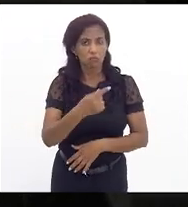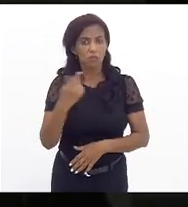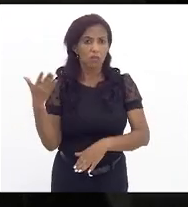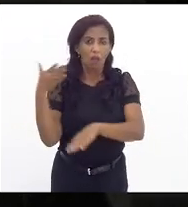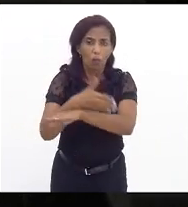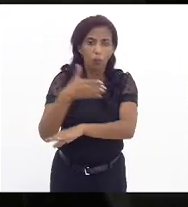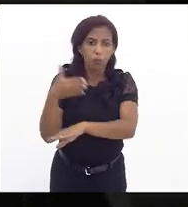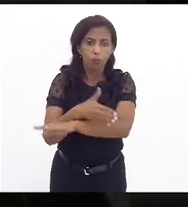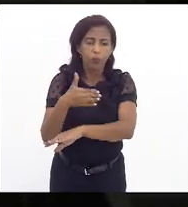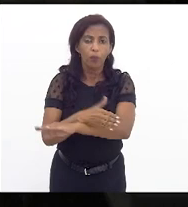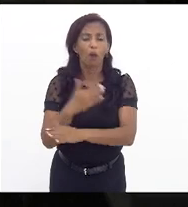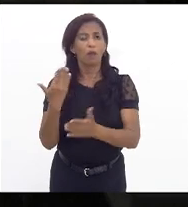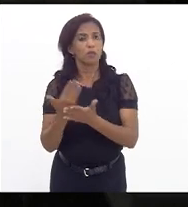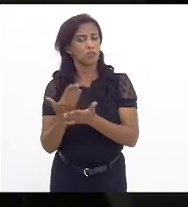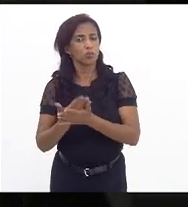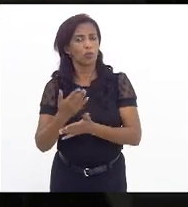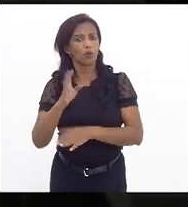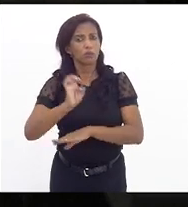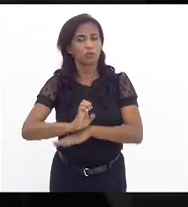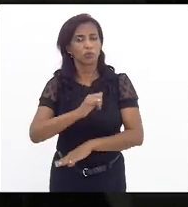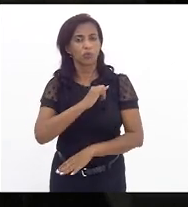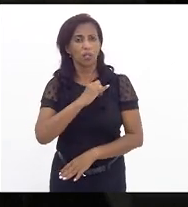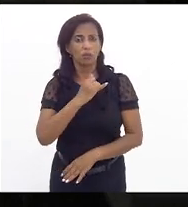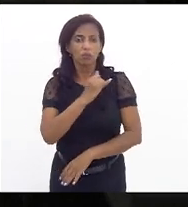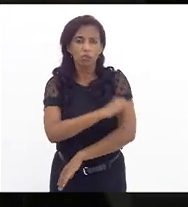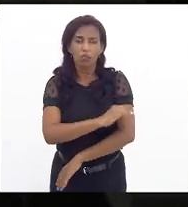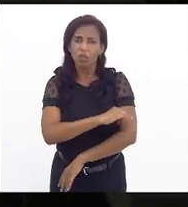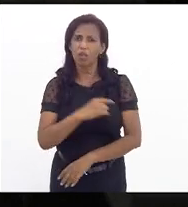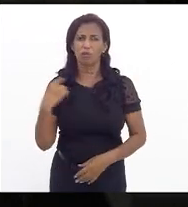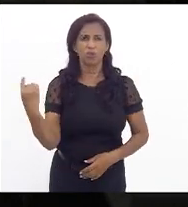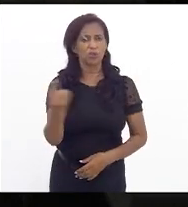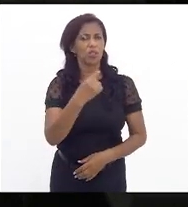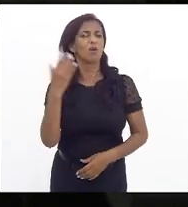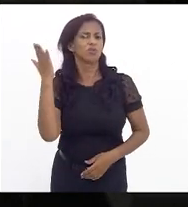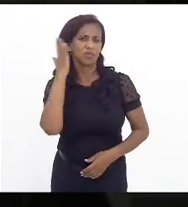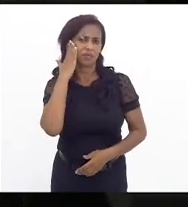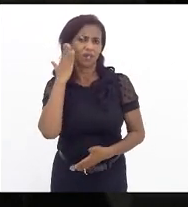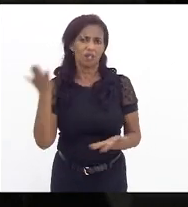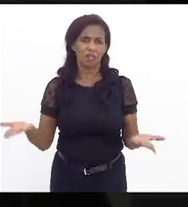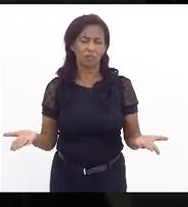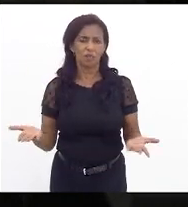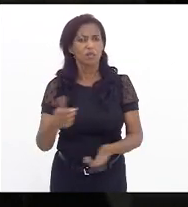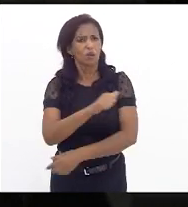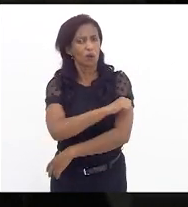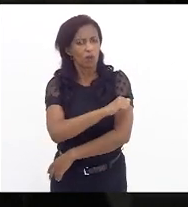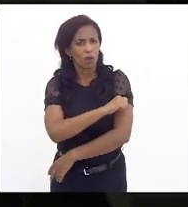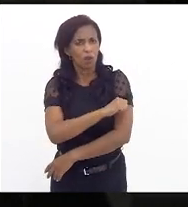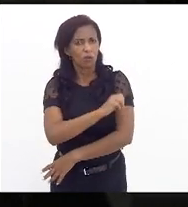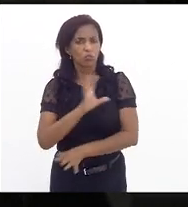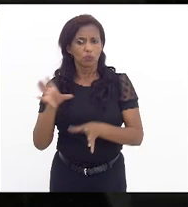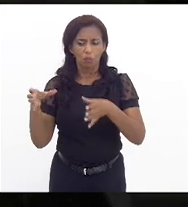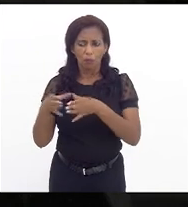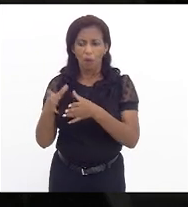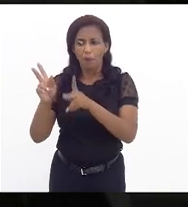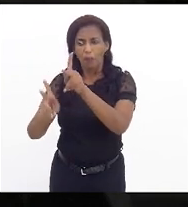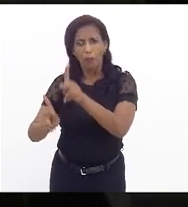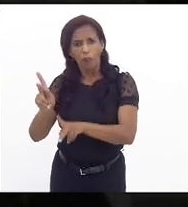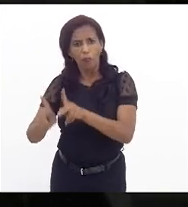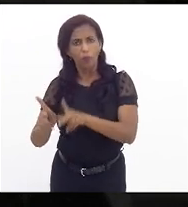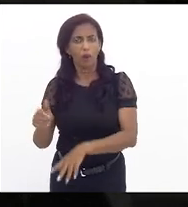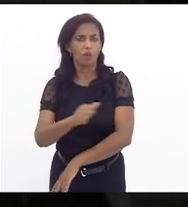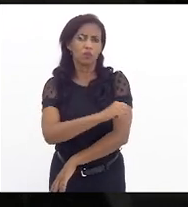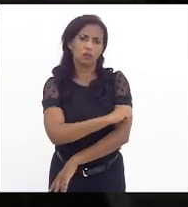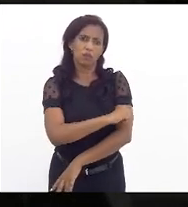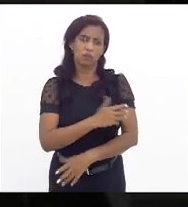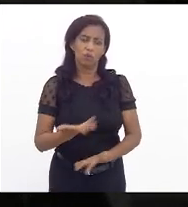as escolas públicas do Rio de Janeiro, as escolas estaduais, em geral, e nós sabemos disso, são alunos das camadas populares, são